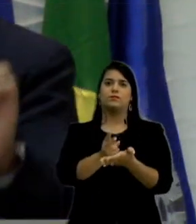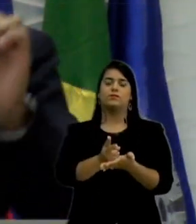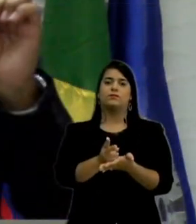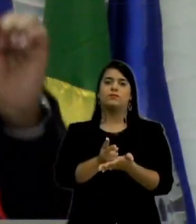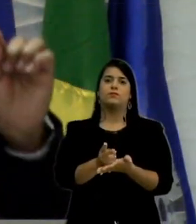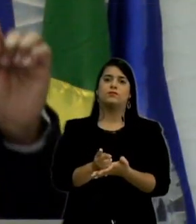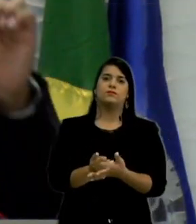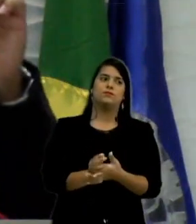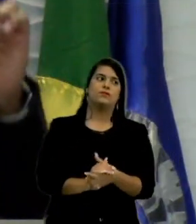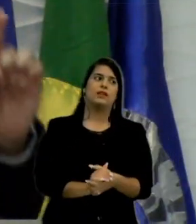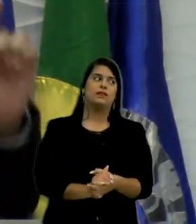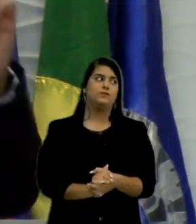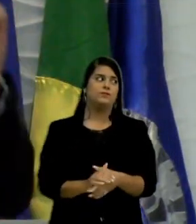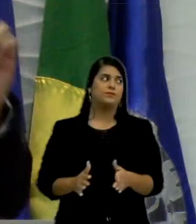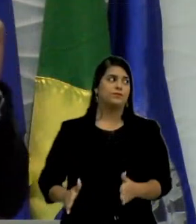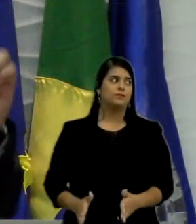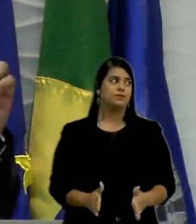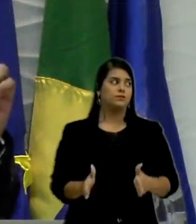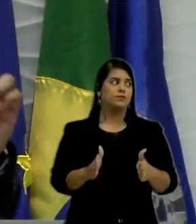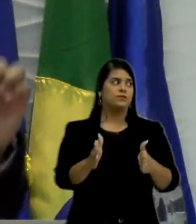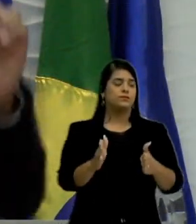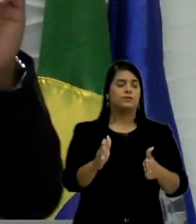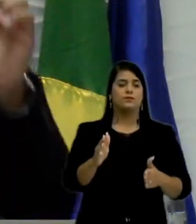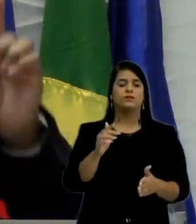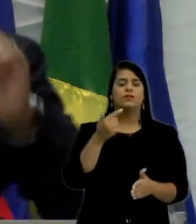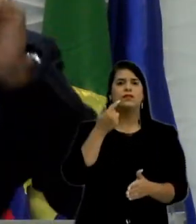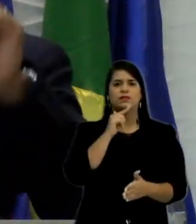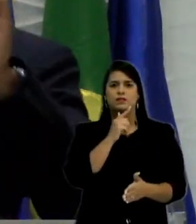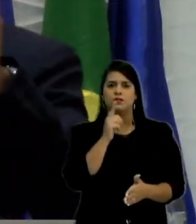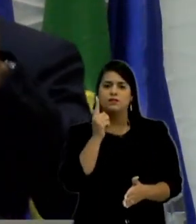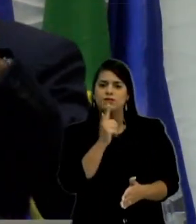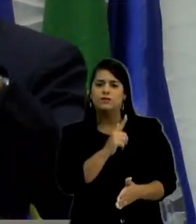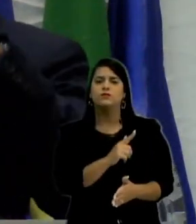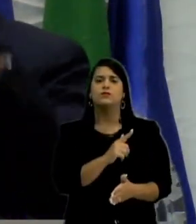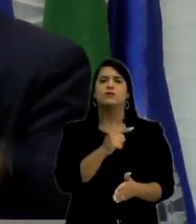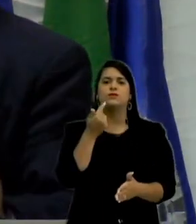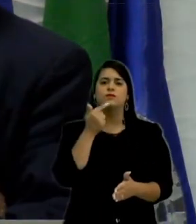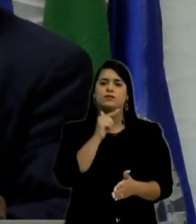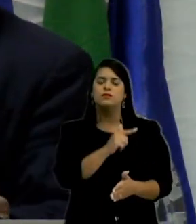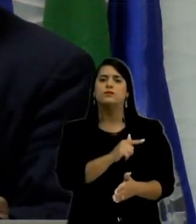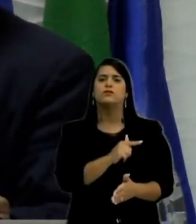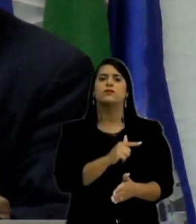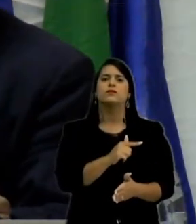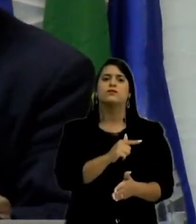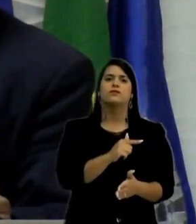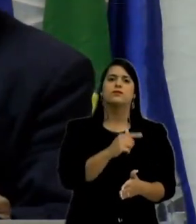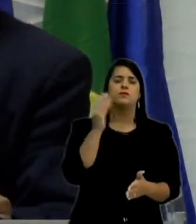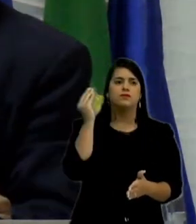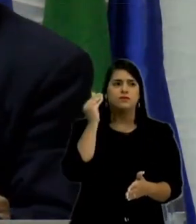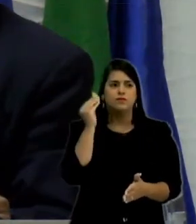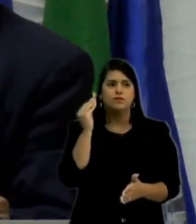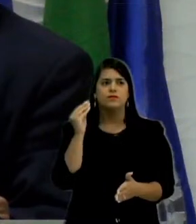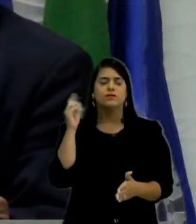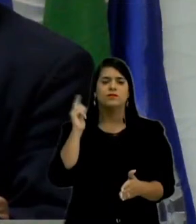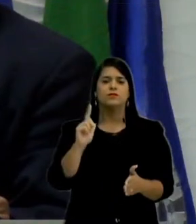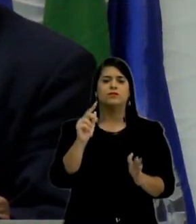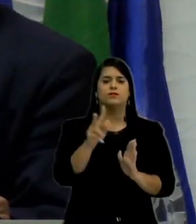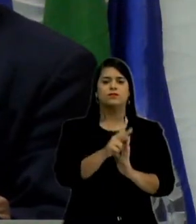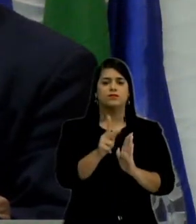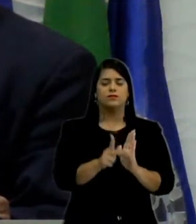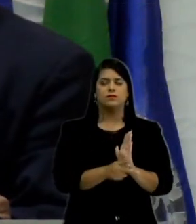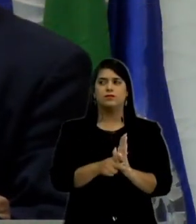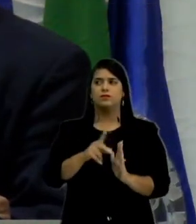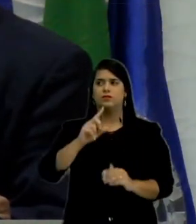Pachequim, que ele dizia, era a estrada do queijo, que ele ia tentar arrumar pelo menos um projeto. E sua indicação, você